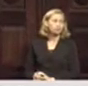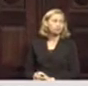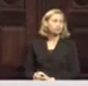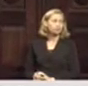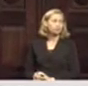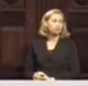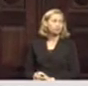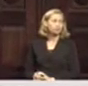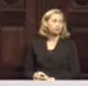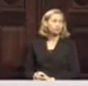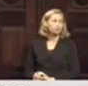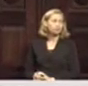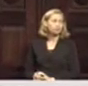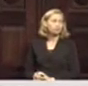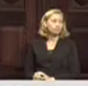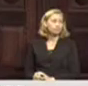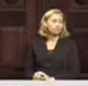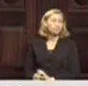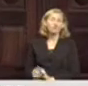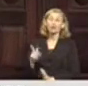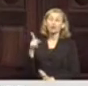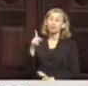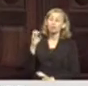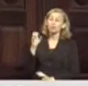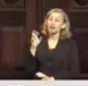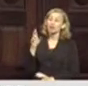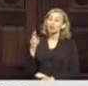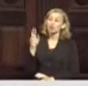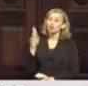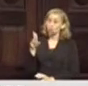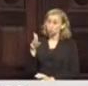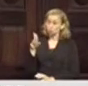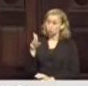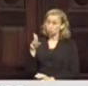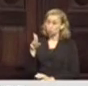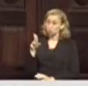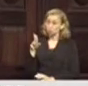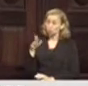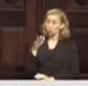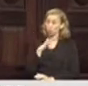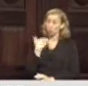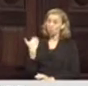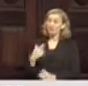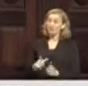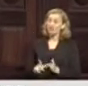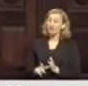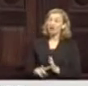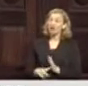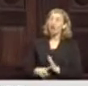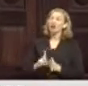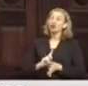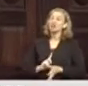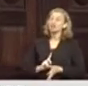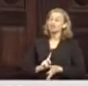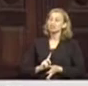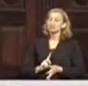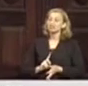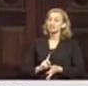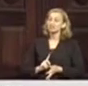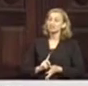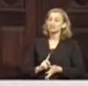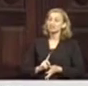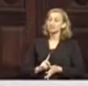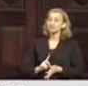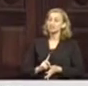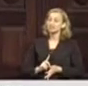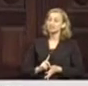que morre antes da data. Porque nada disso aconteceu. São